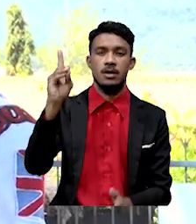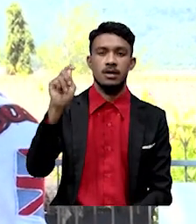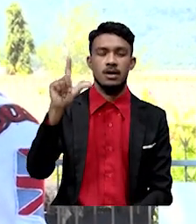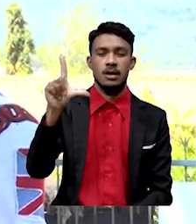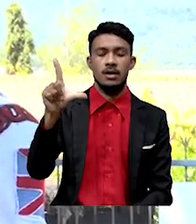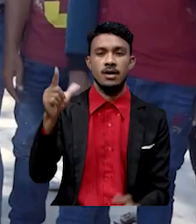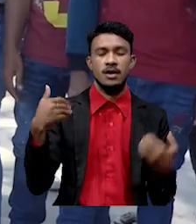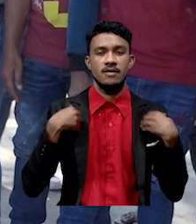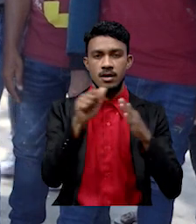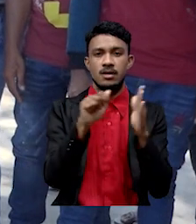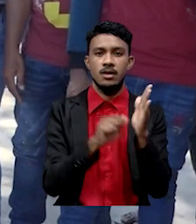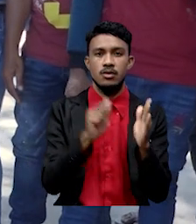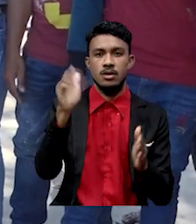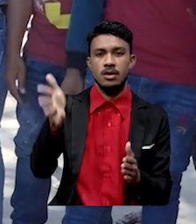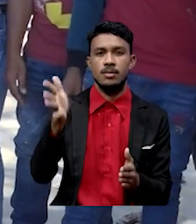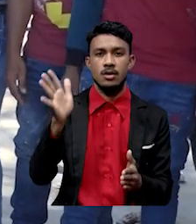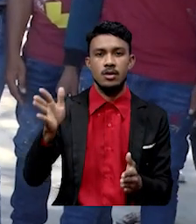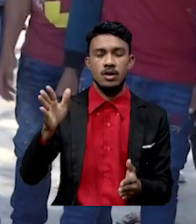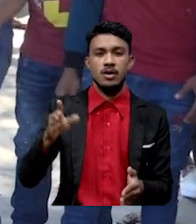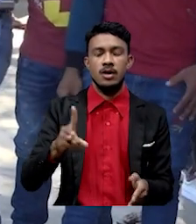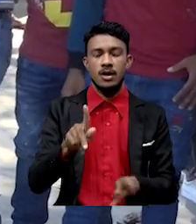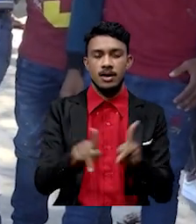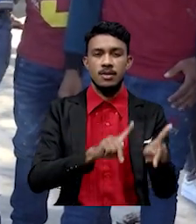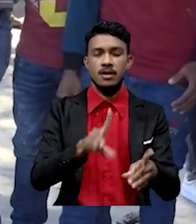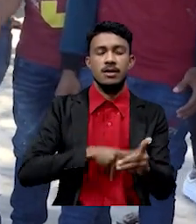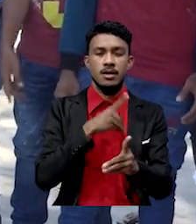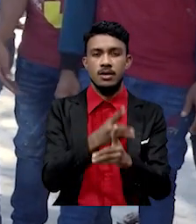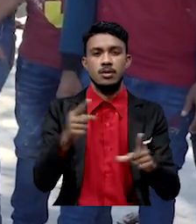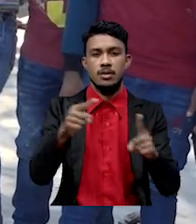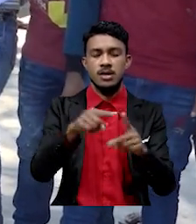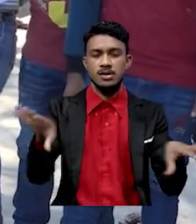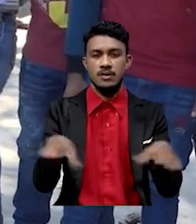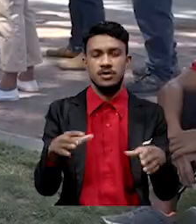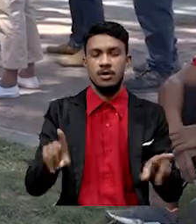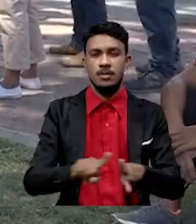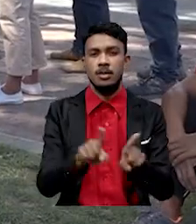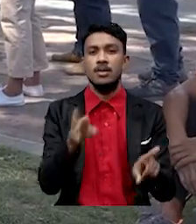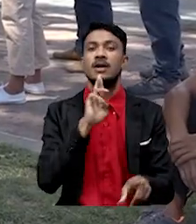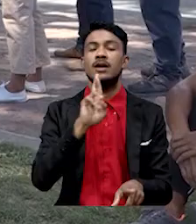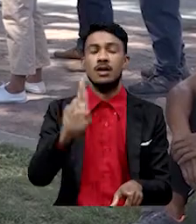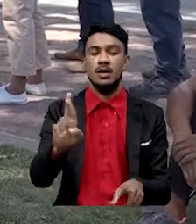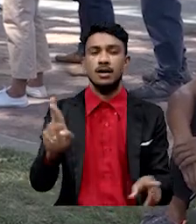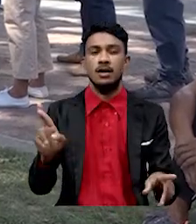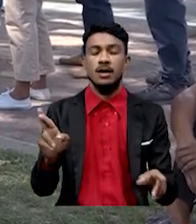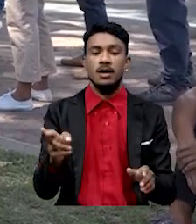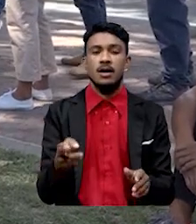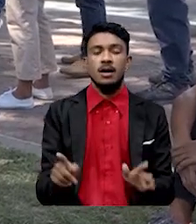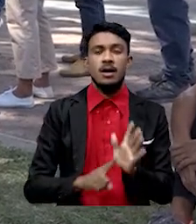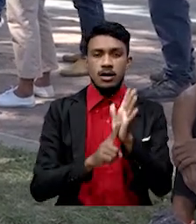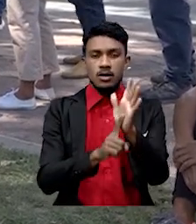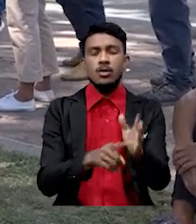Limanulo garante cidadão sirani direito para serviço. Mas bem, realidade é tudo, trabalhador barak se sofre,